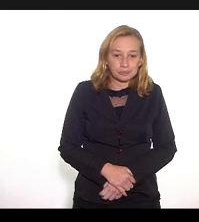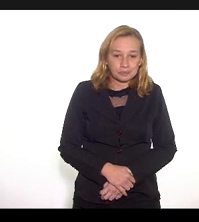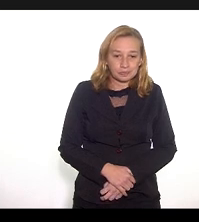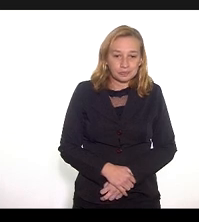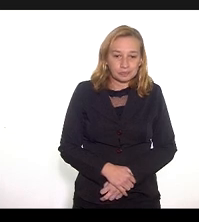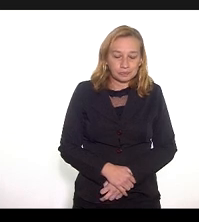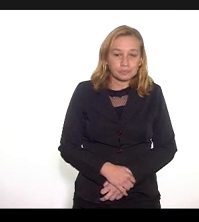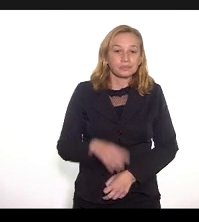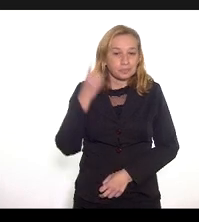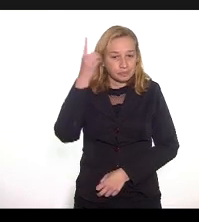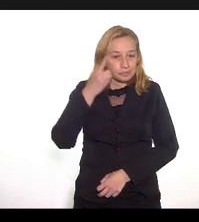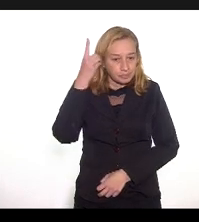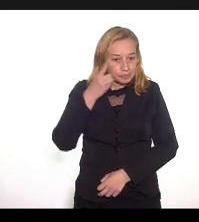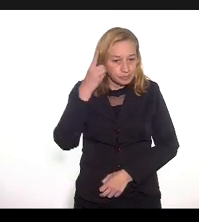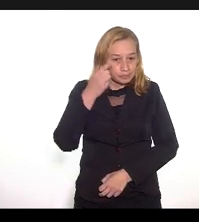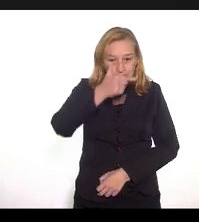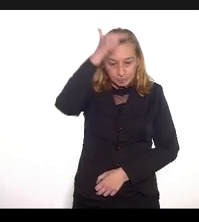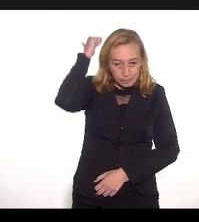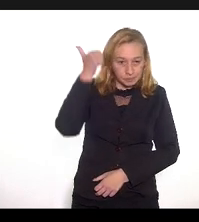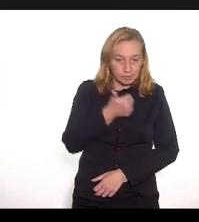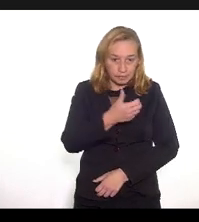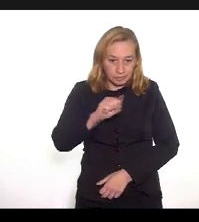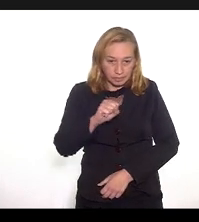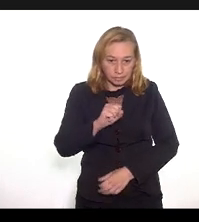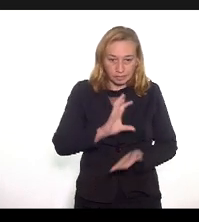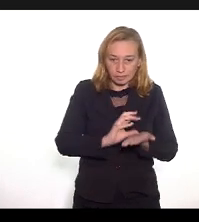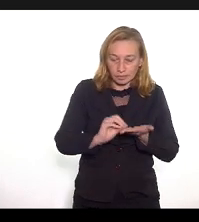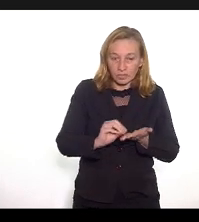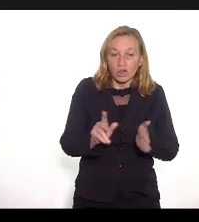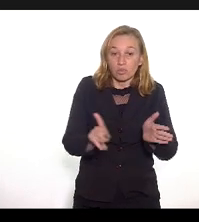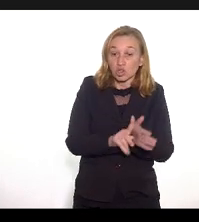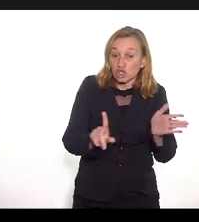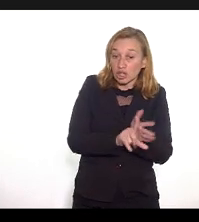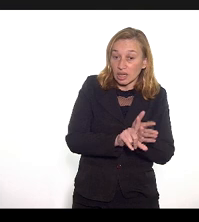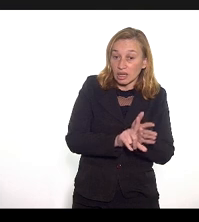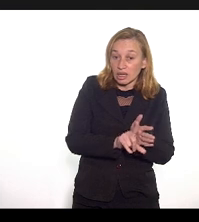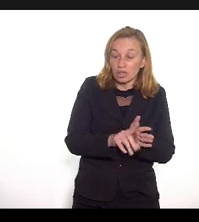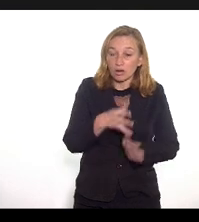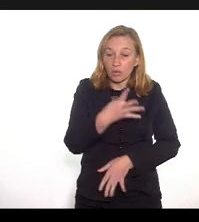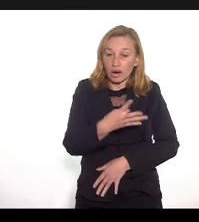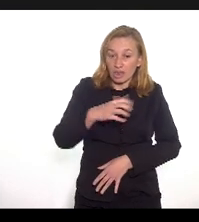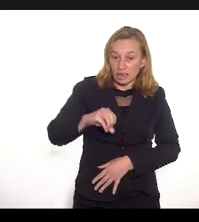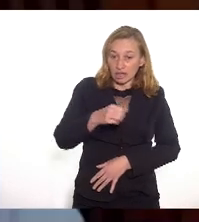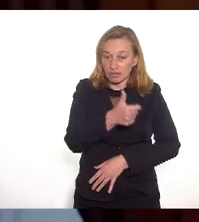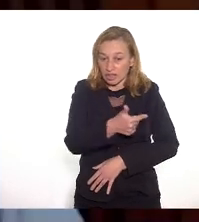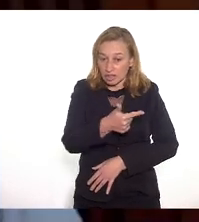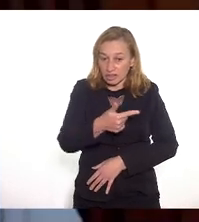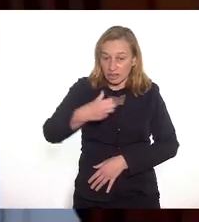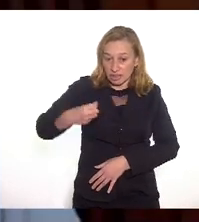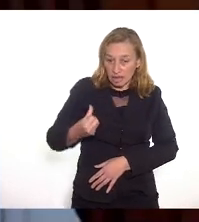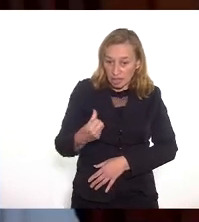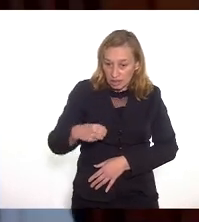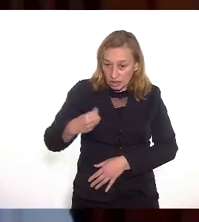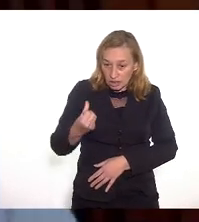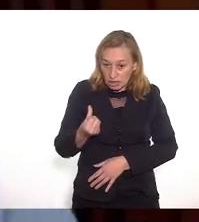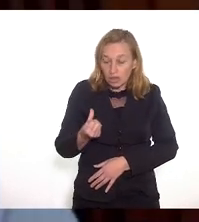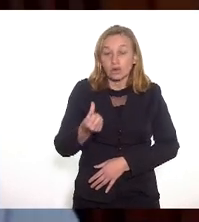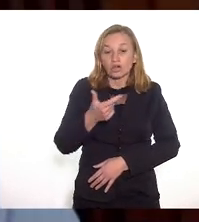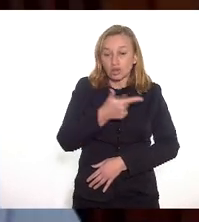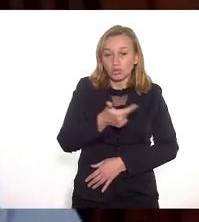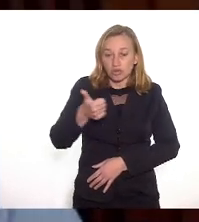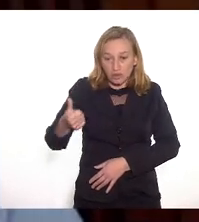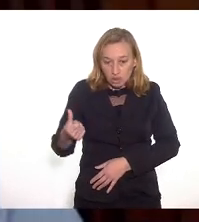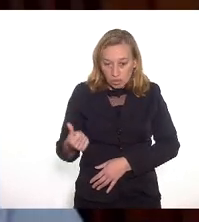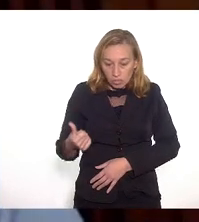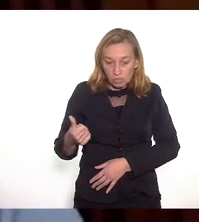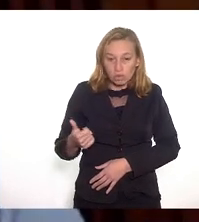vencido, deputado Luiz Paulo. 18 da pauta. Projeto de Lei 4026/2021, autoria do deputado Samuel Malafaia, parecer pela